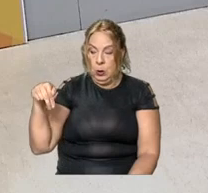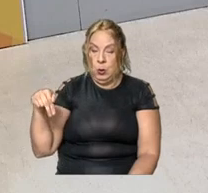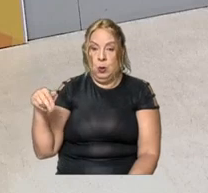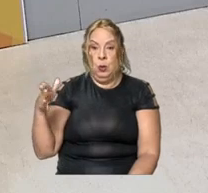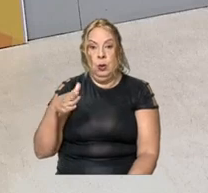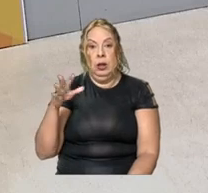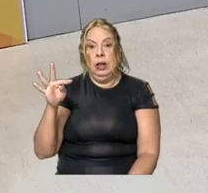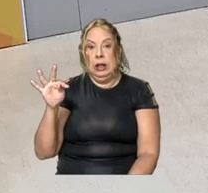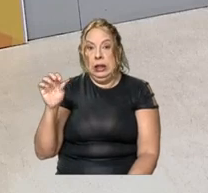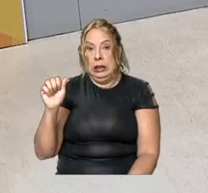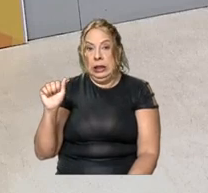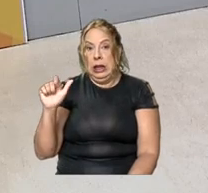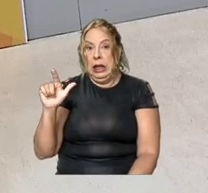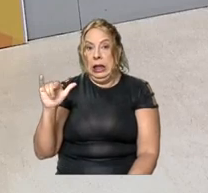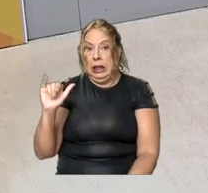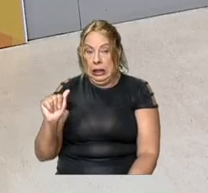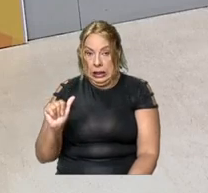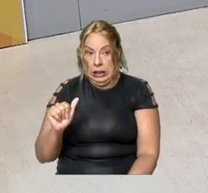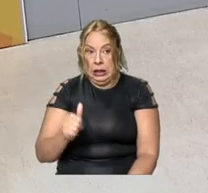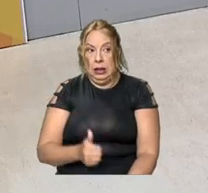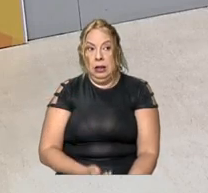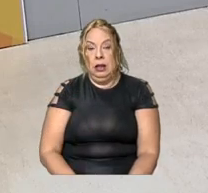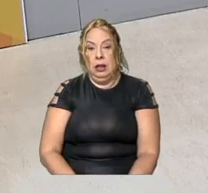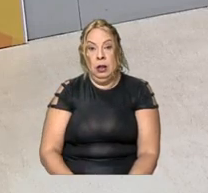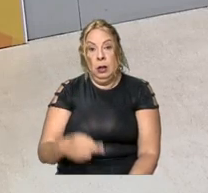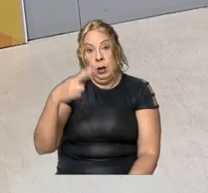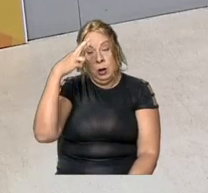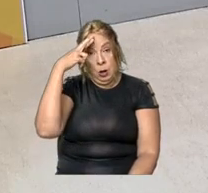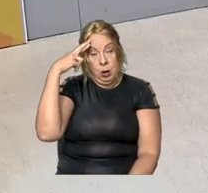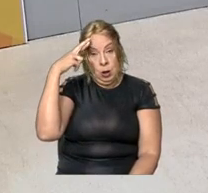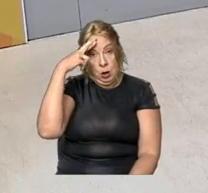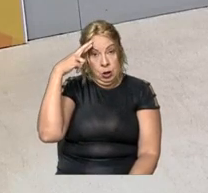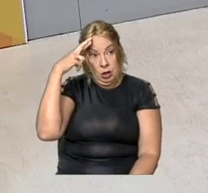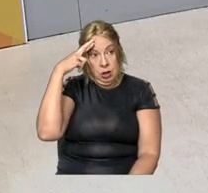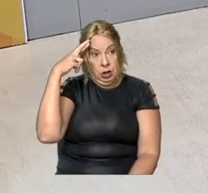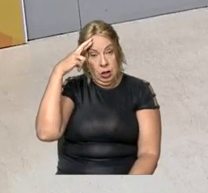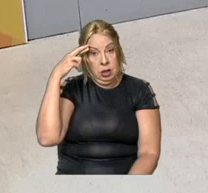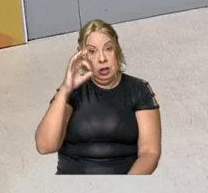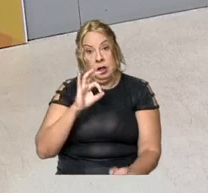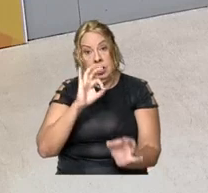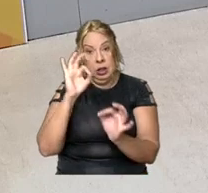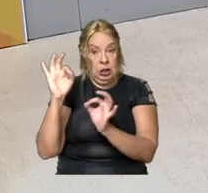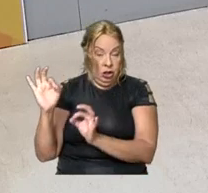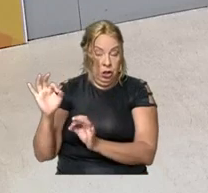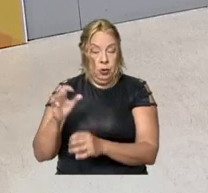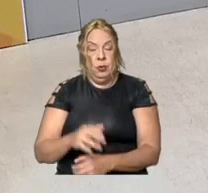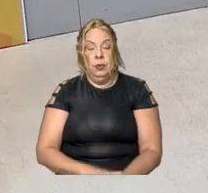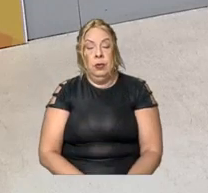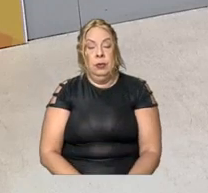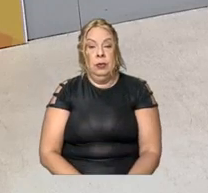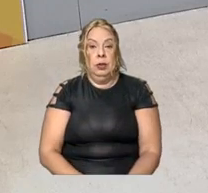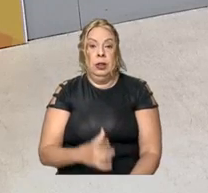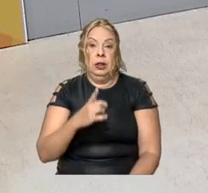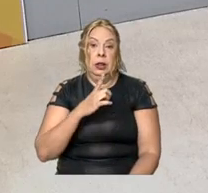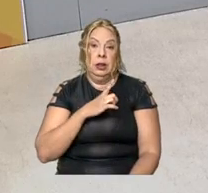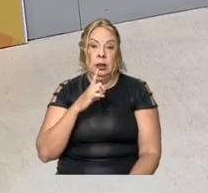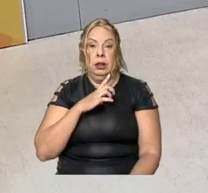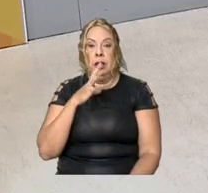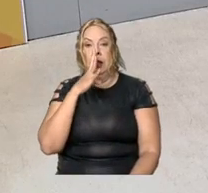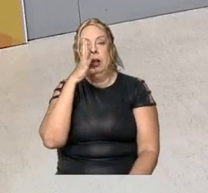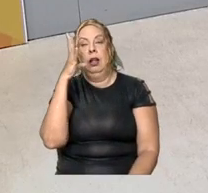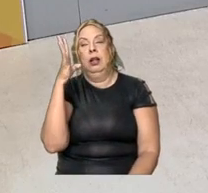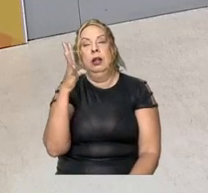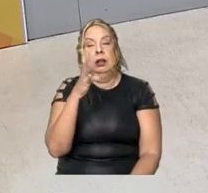tio Alê. Parabéns pra vocês. Rogerinho tá assistindo, eu acho legal que ele disse, estou